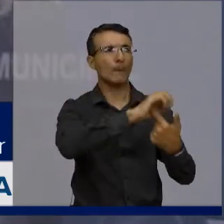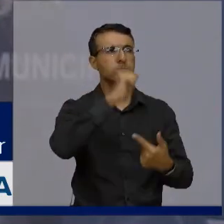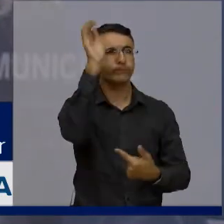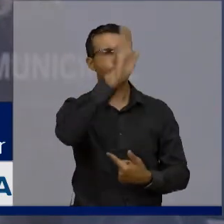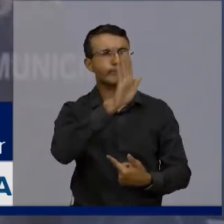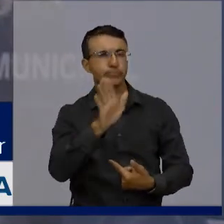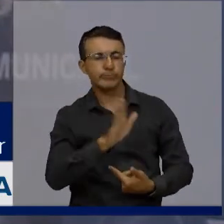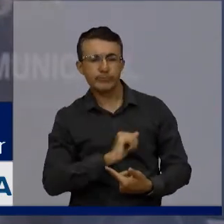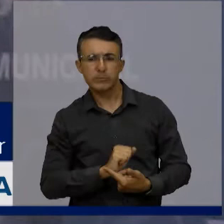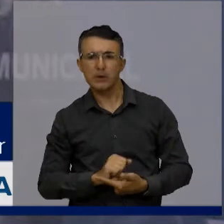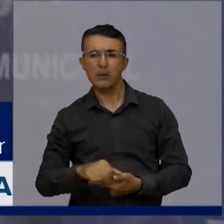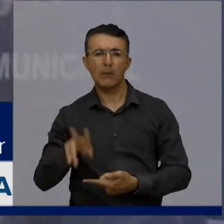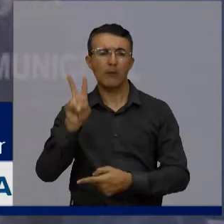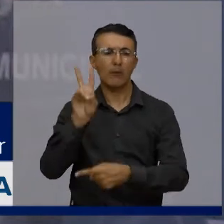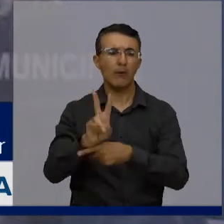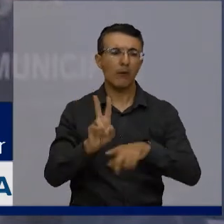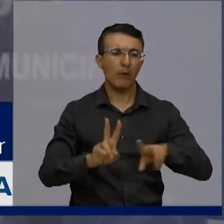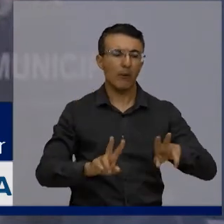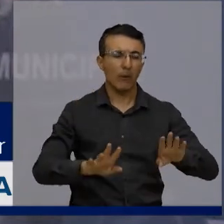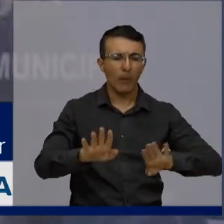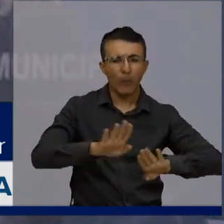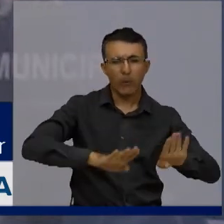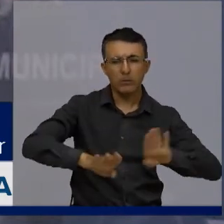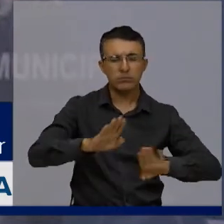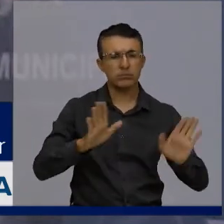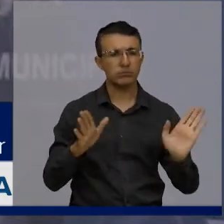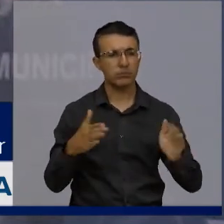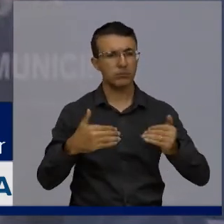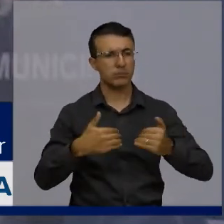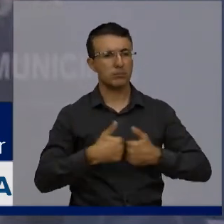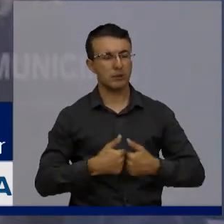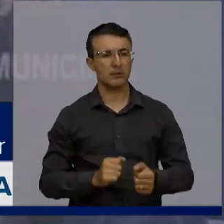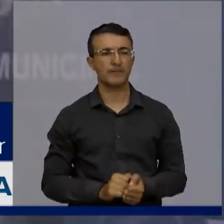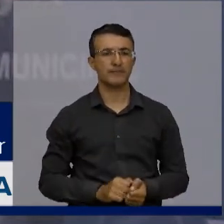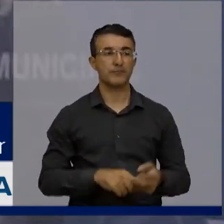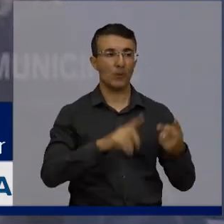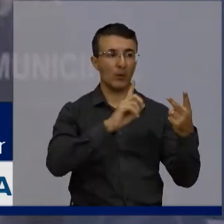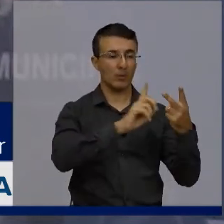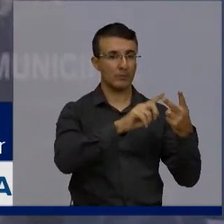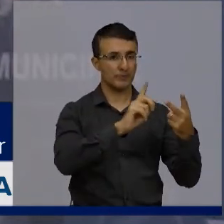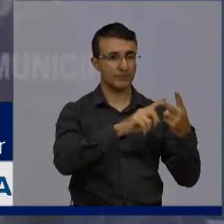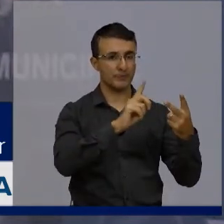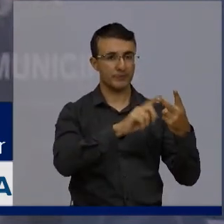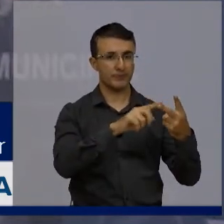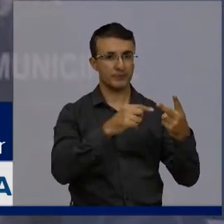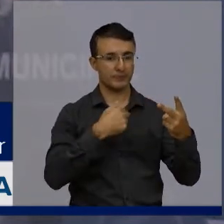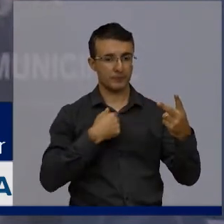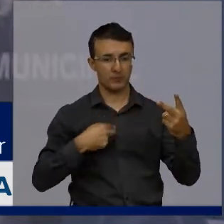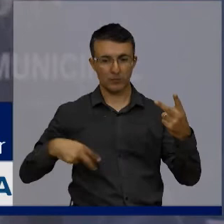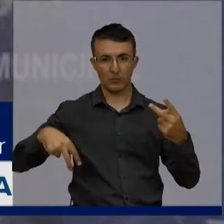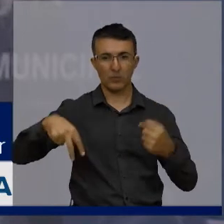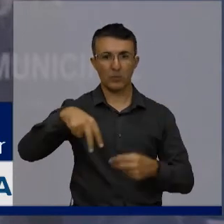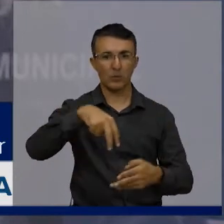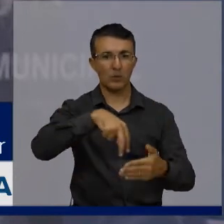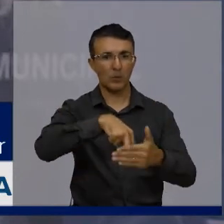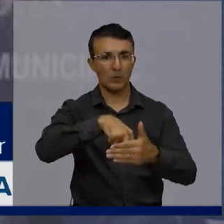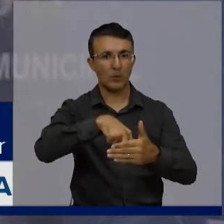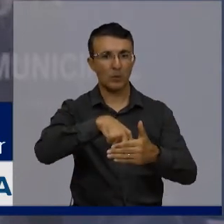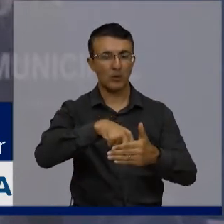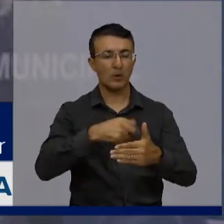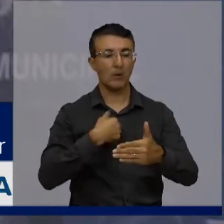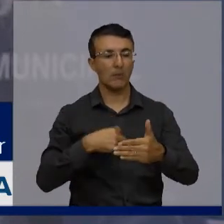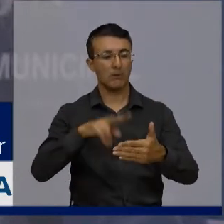no tratamento do autismo. Outro assunto que me trouxe aqui, eu vou ler, que é